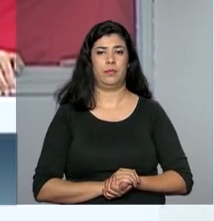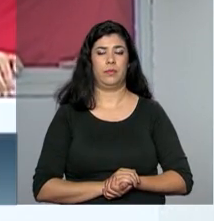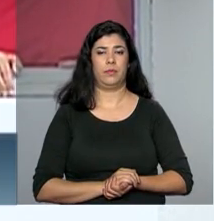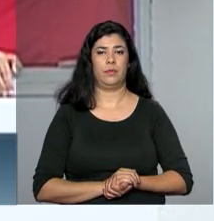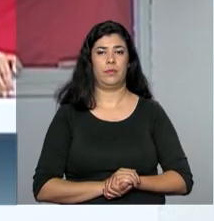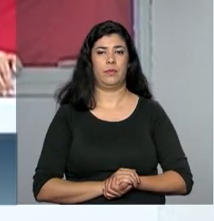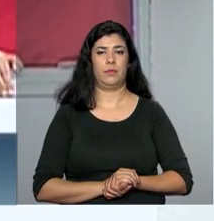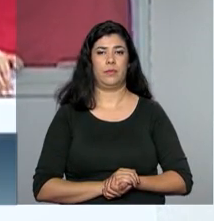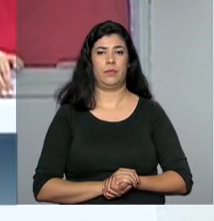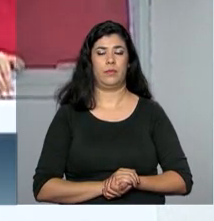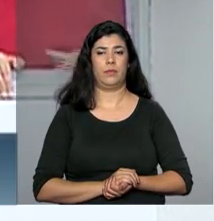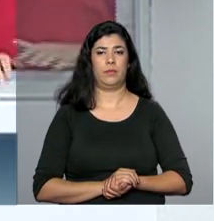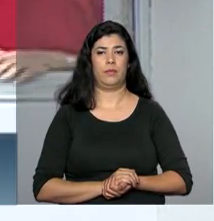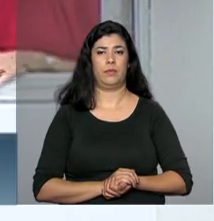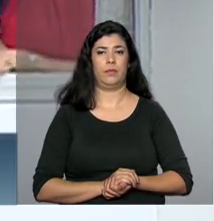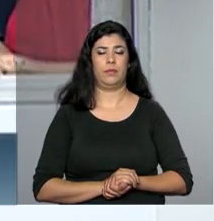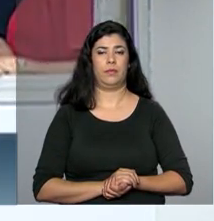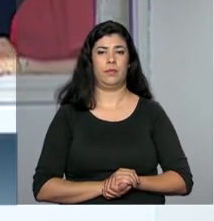deficiência